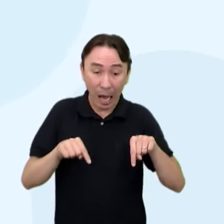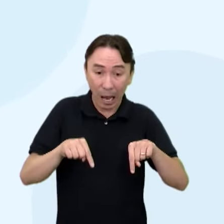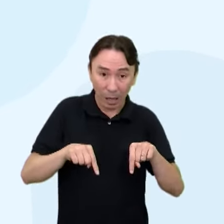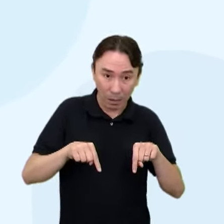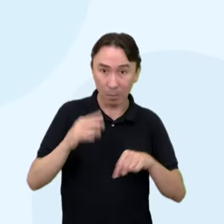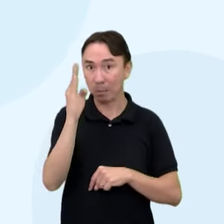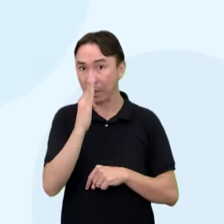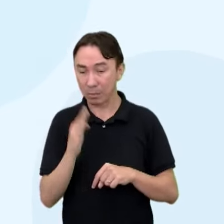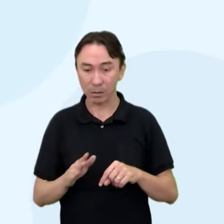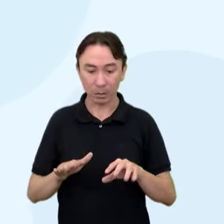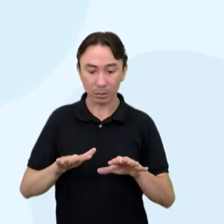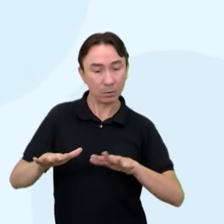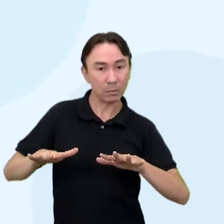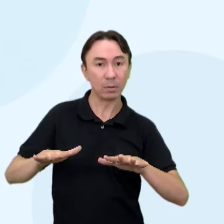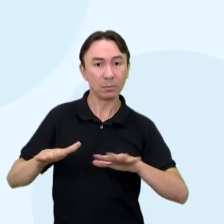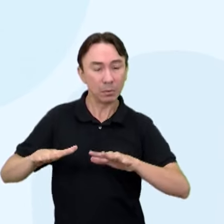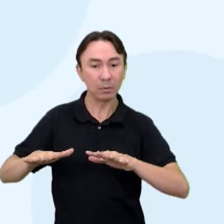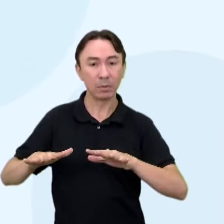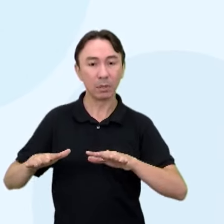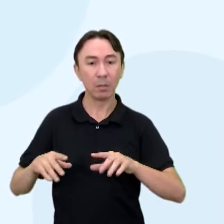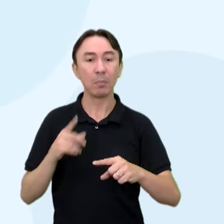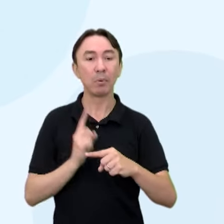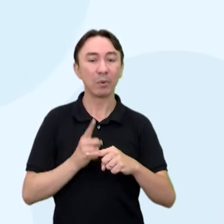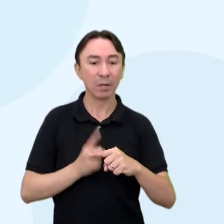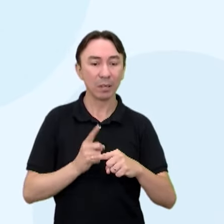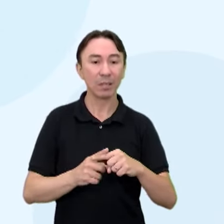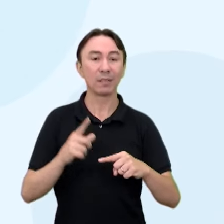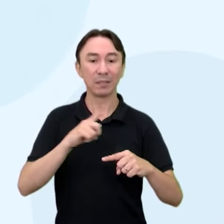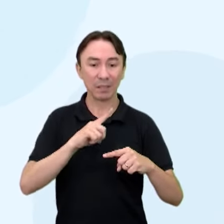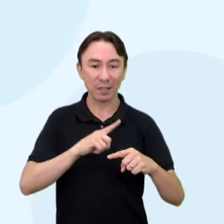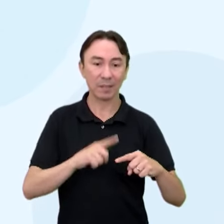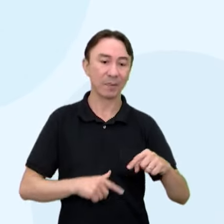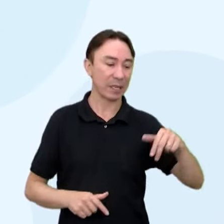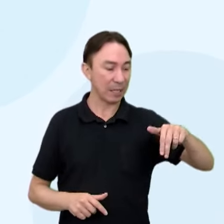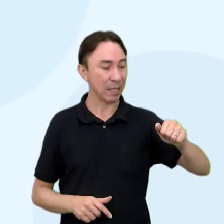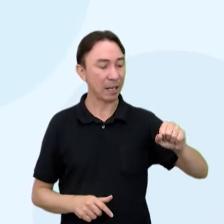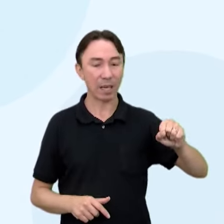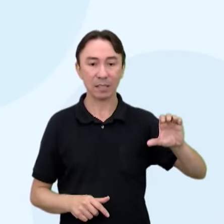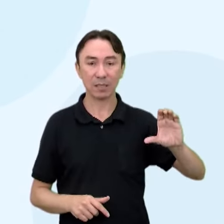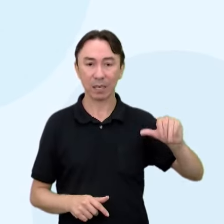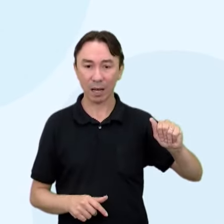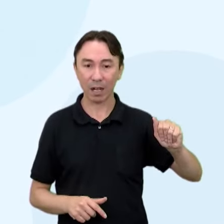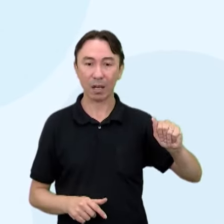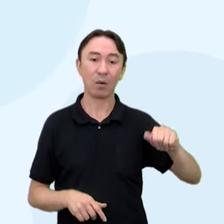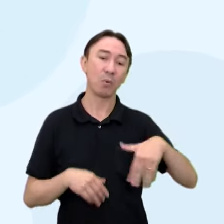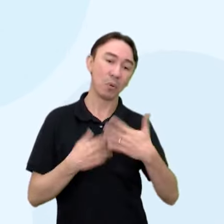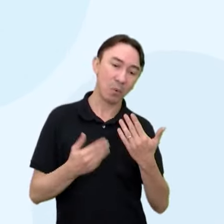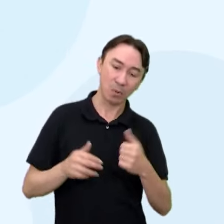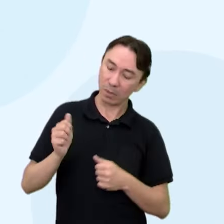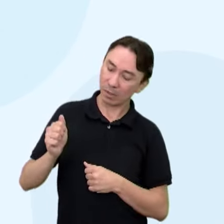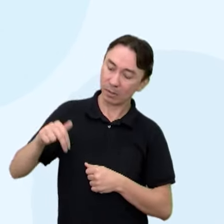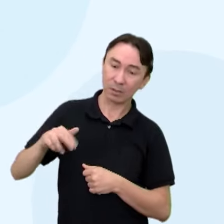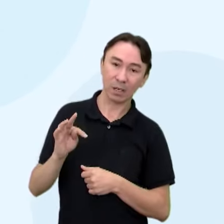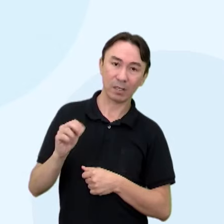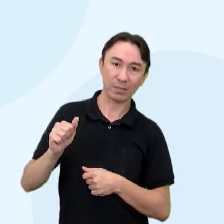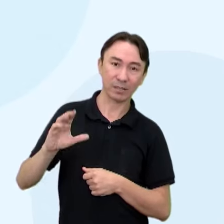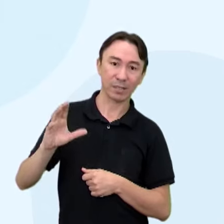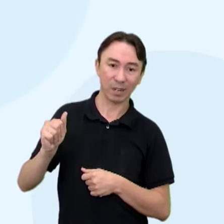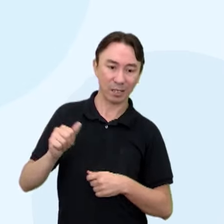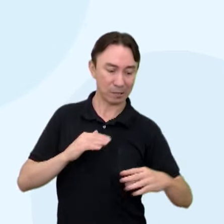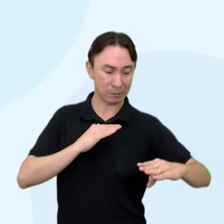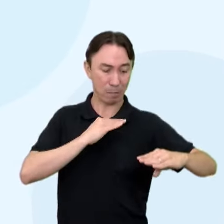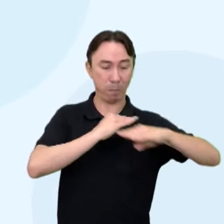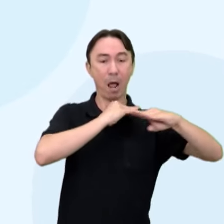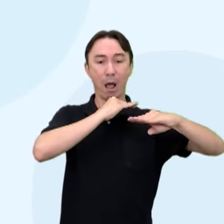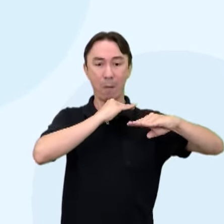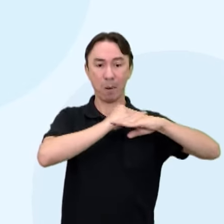Brasil, desse encontro aí das placas aí de Nazca ou da Antártida em relação à placa sul-americana, né? E até